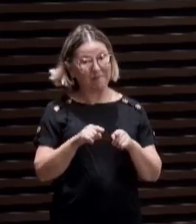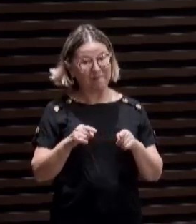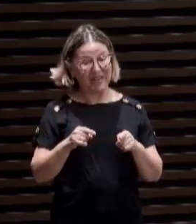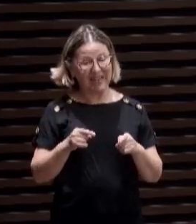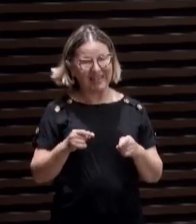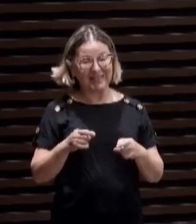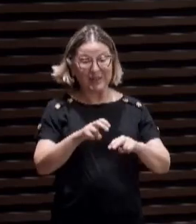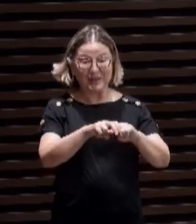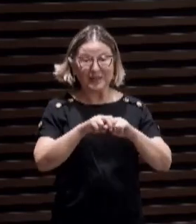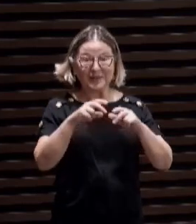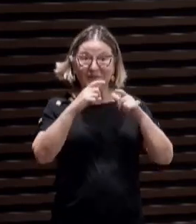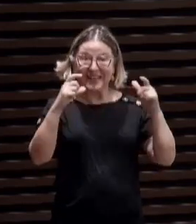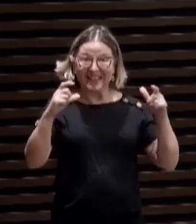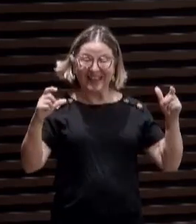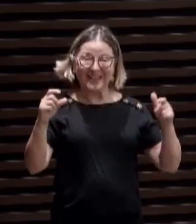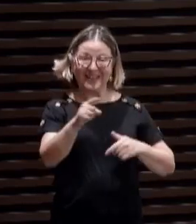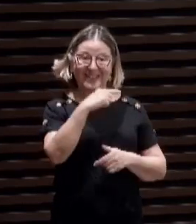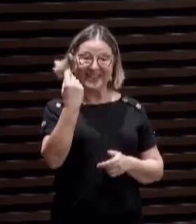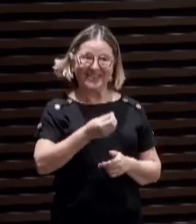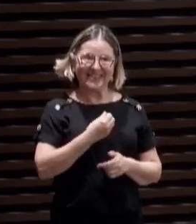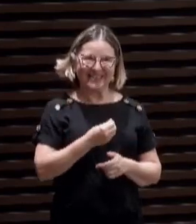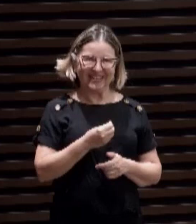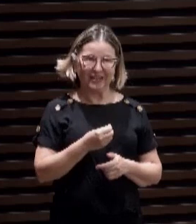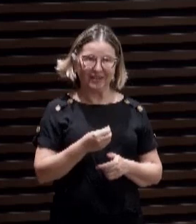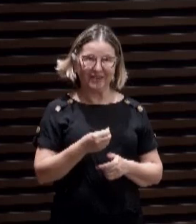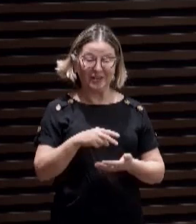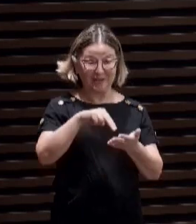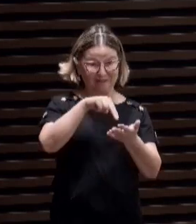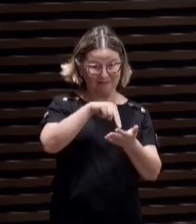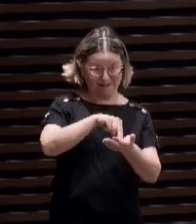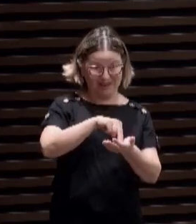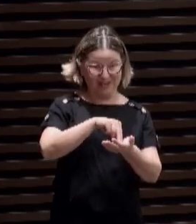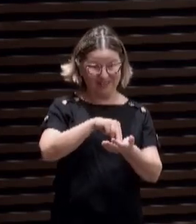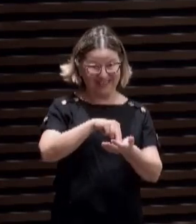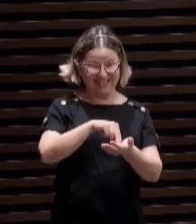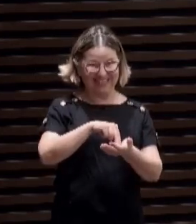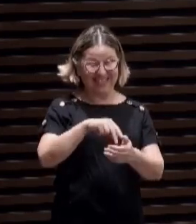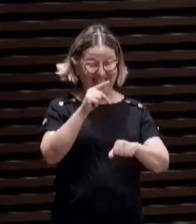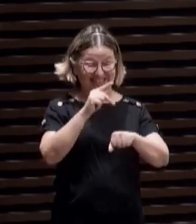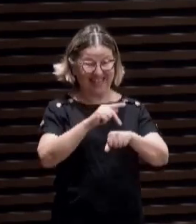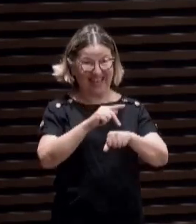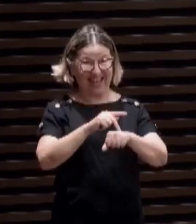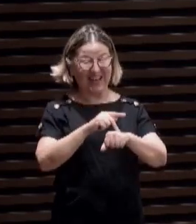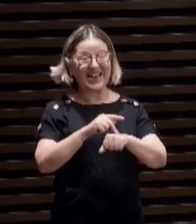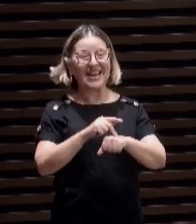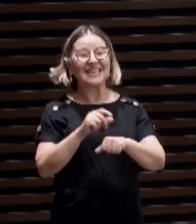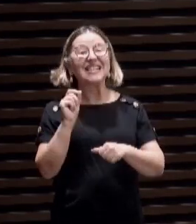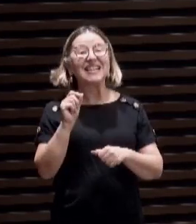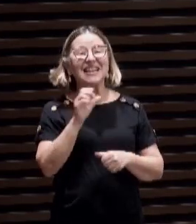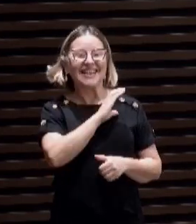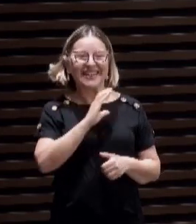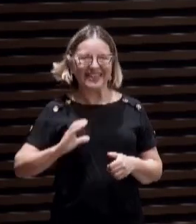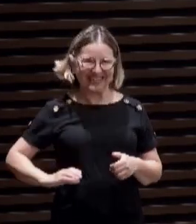vivermos fundamentados na realidade da rocha que é Cristo e edificarmos as nossas vidas sobre